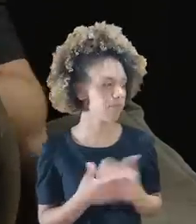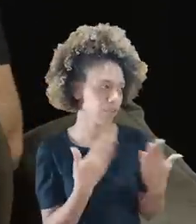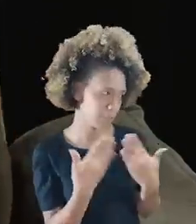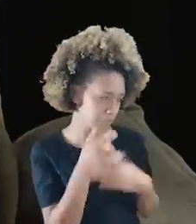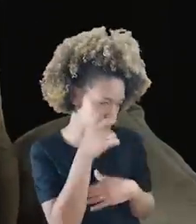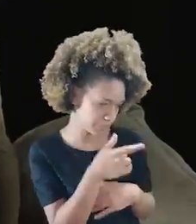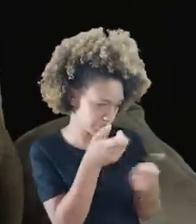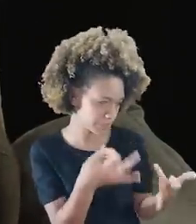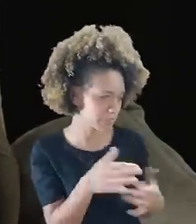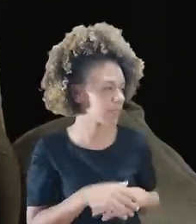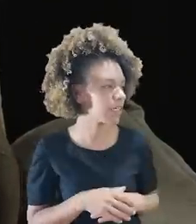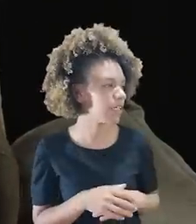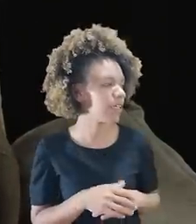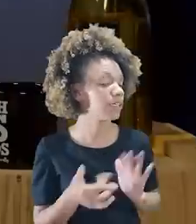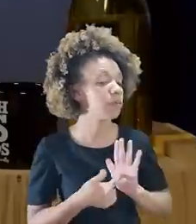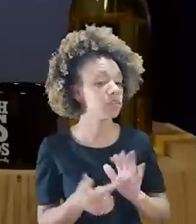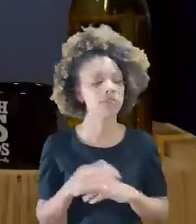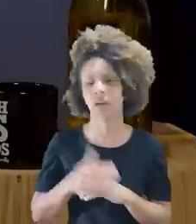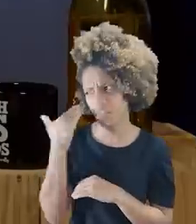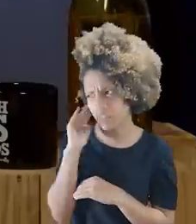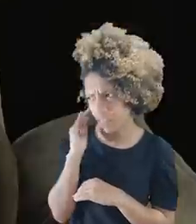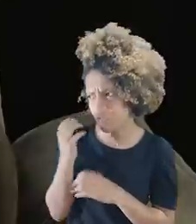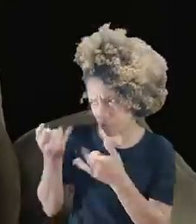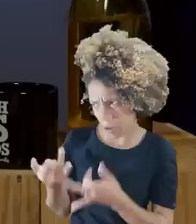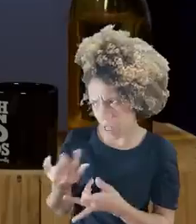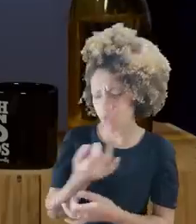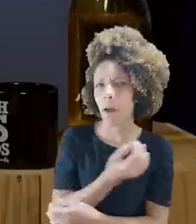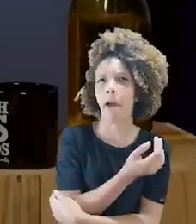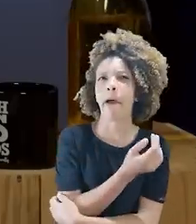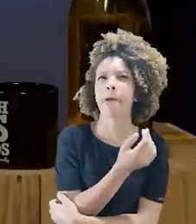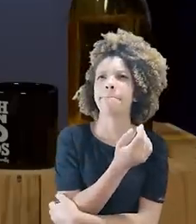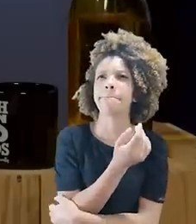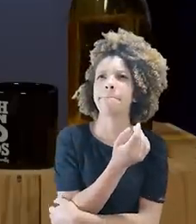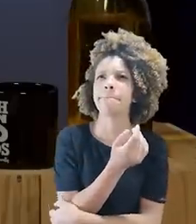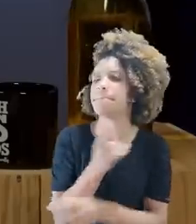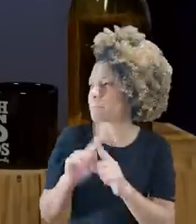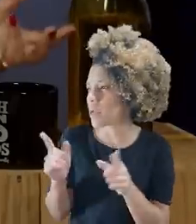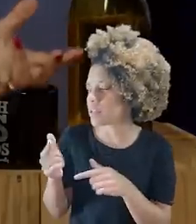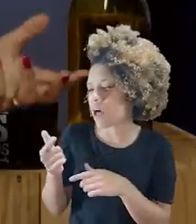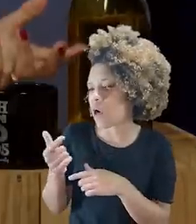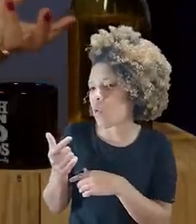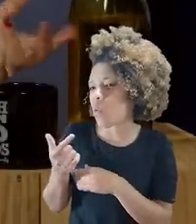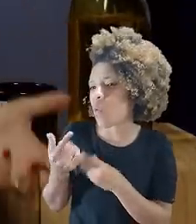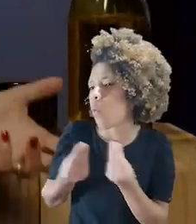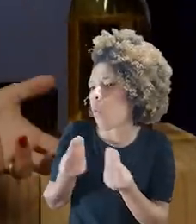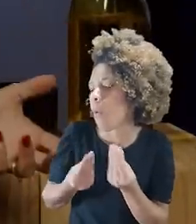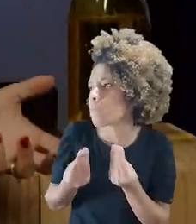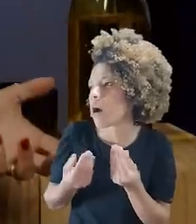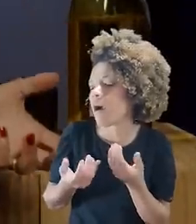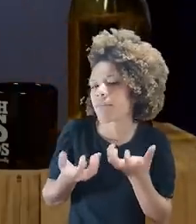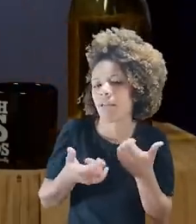interessantíssimo que você tá trazendo você entende né o que eu tô falando é é assim é não tem como você querer